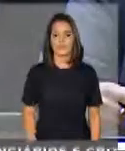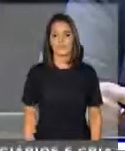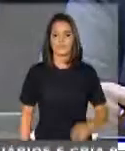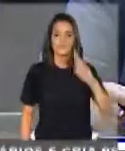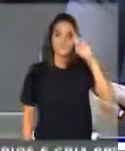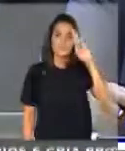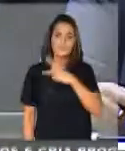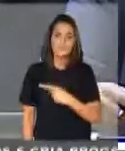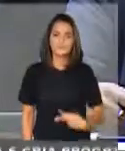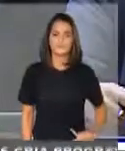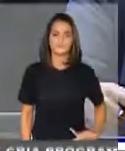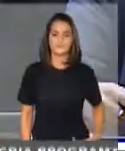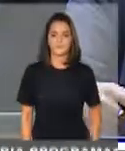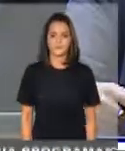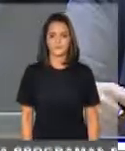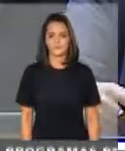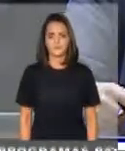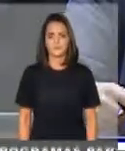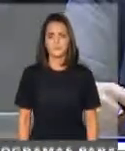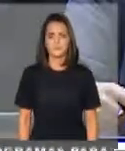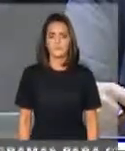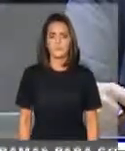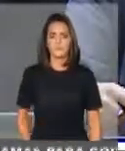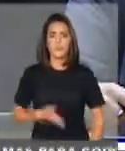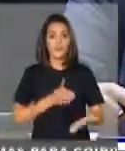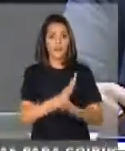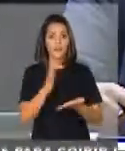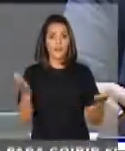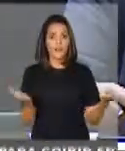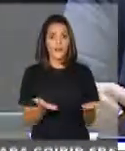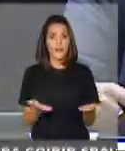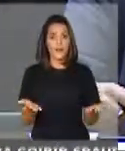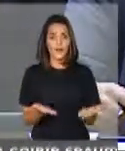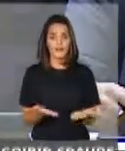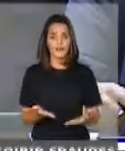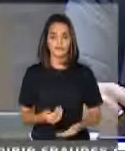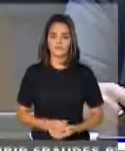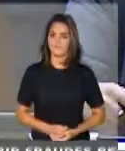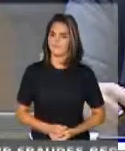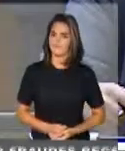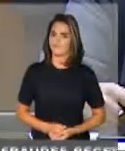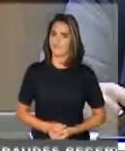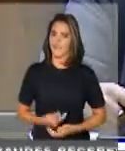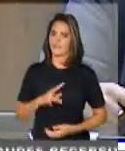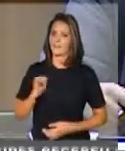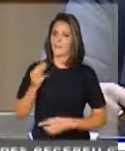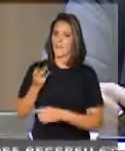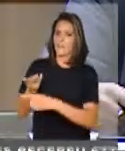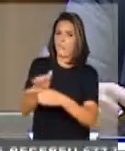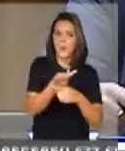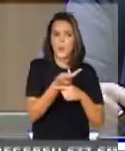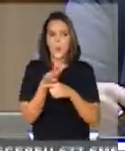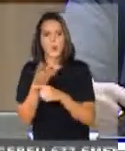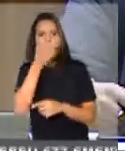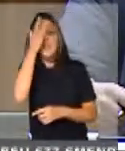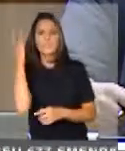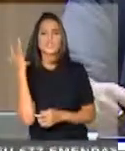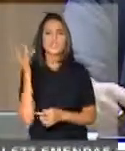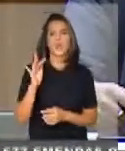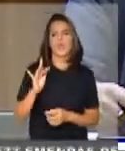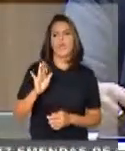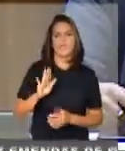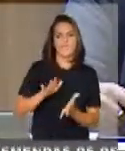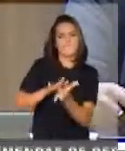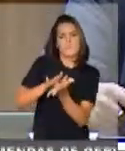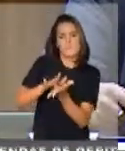Senhor presidente, a bancada do PR, que é eleita agora para essa nova legislatura, não veio aqui atrás de busca de laranjas. Viemos aqui para